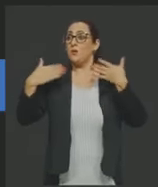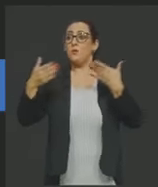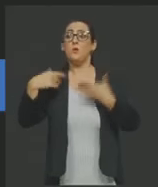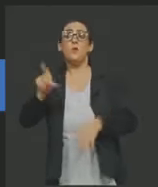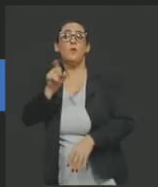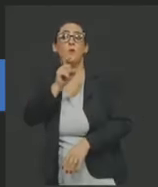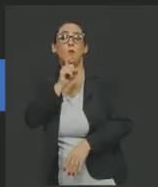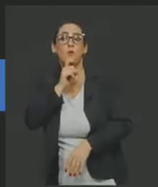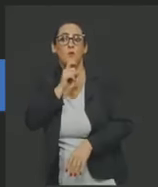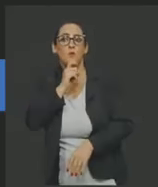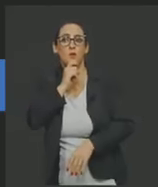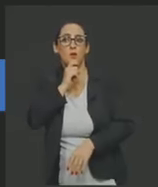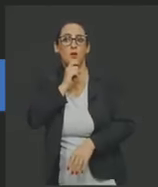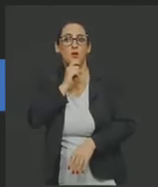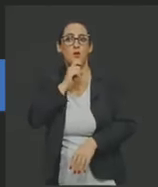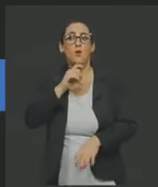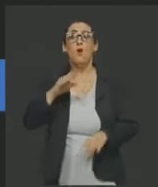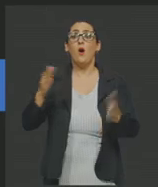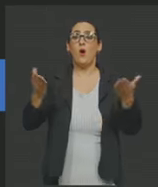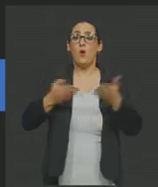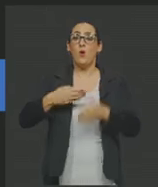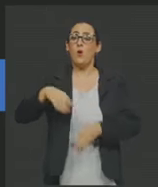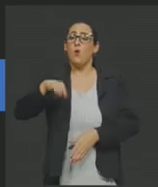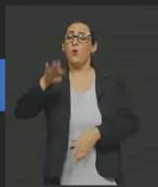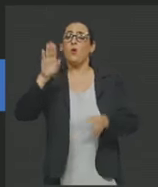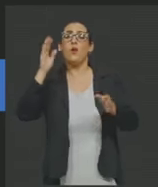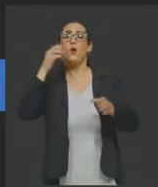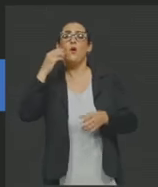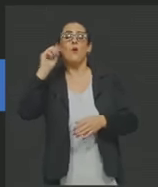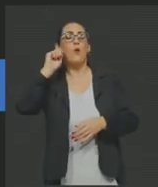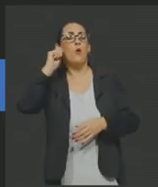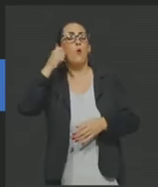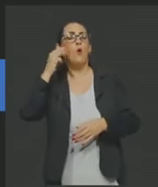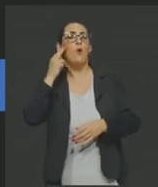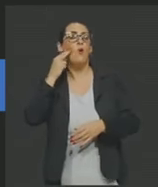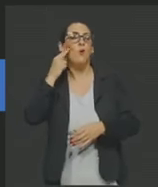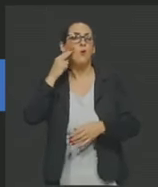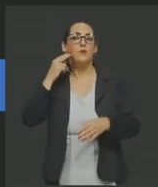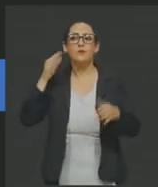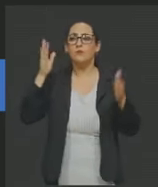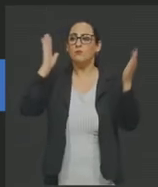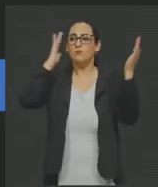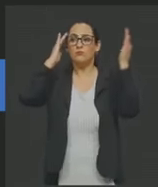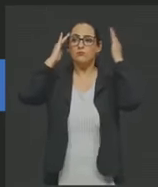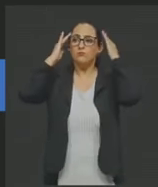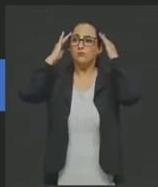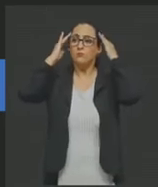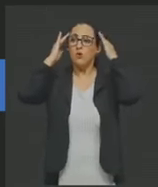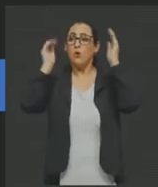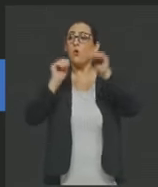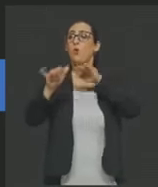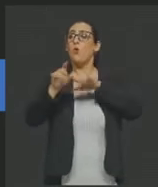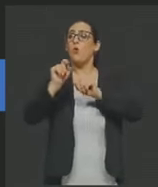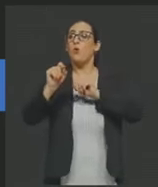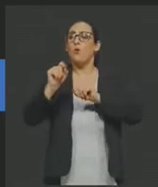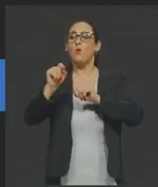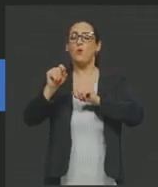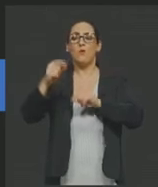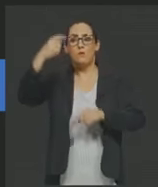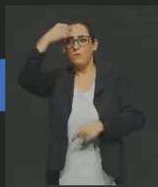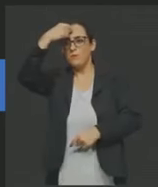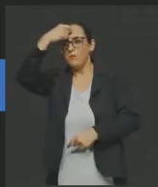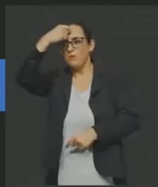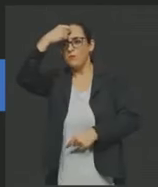O lobo temporal, aqui de rosa, ele vai estar controlando memória, audição, sons, entender a